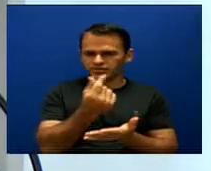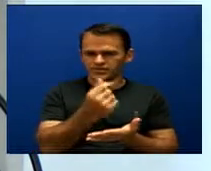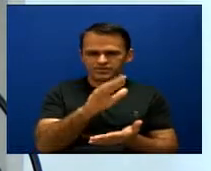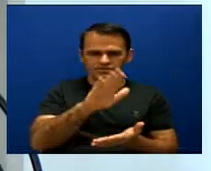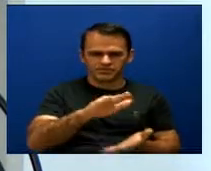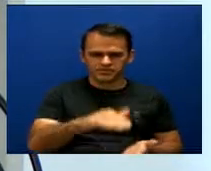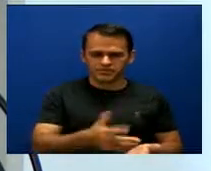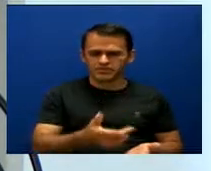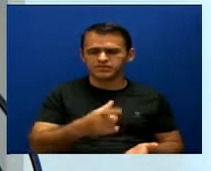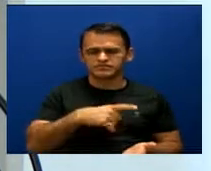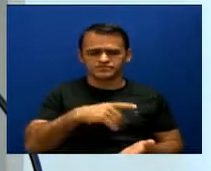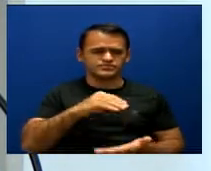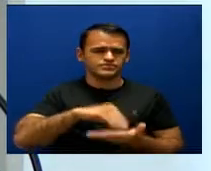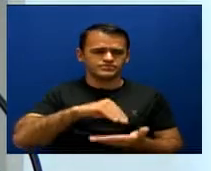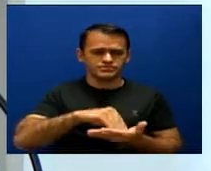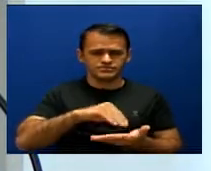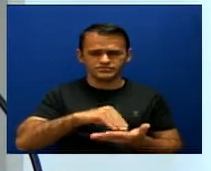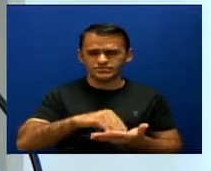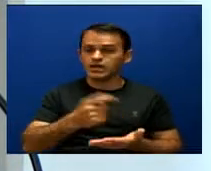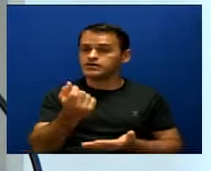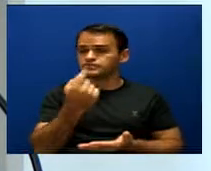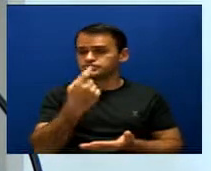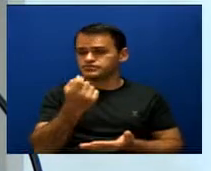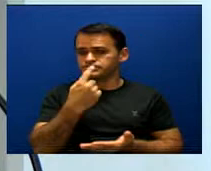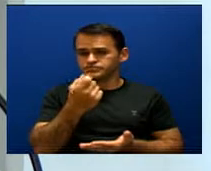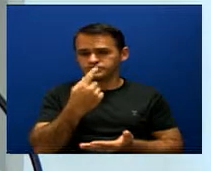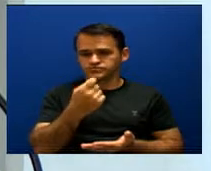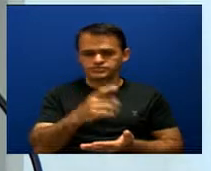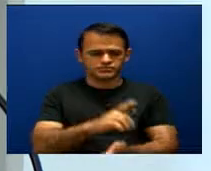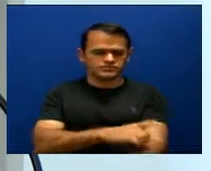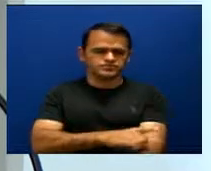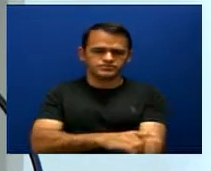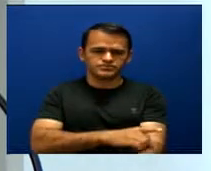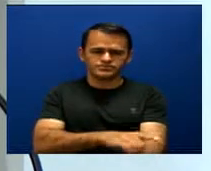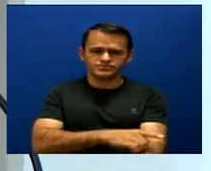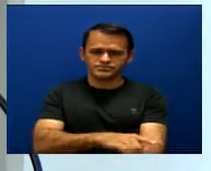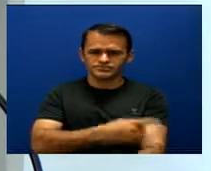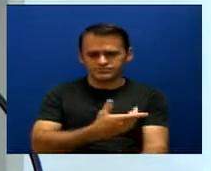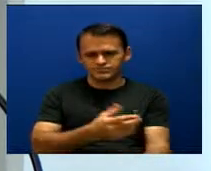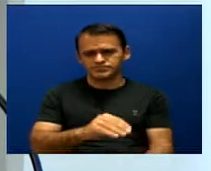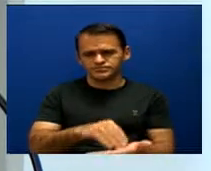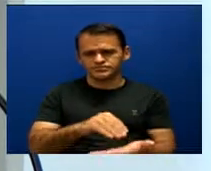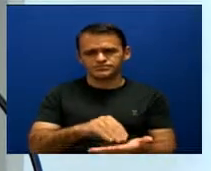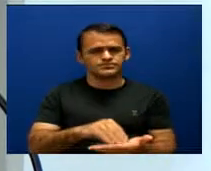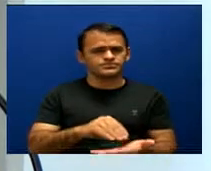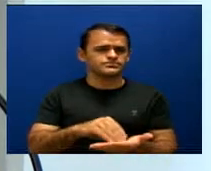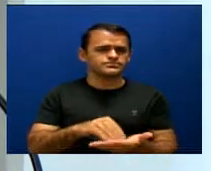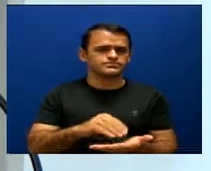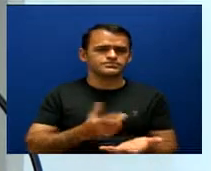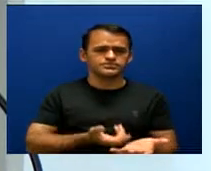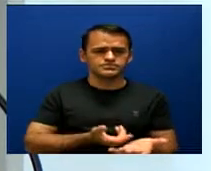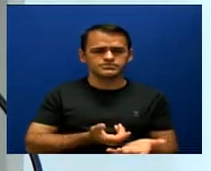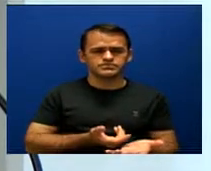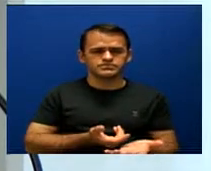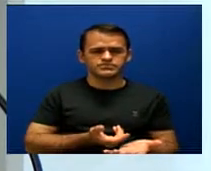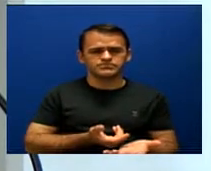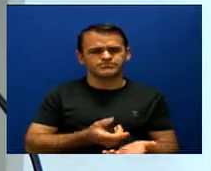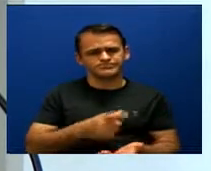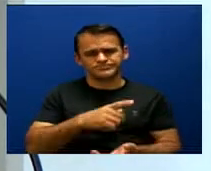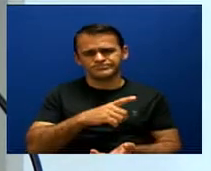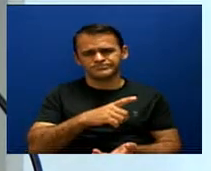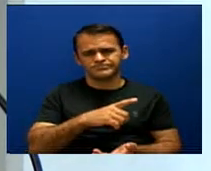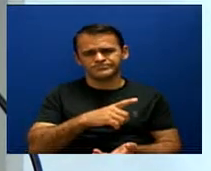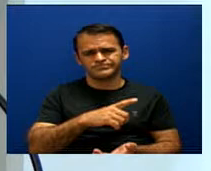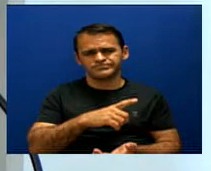fornecendo todos os insumos necessários para o tratamento do diabetes, ocorrendo com isso grave